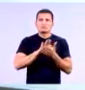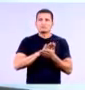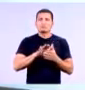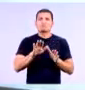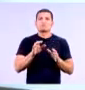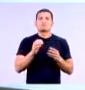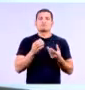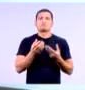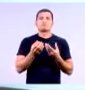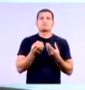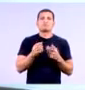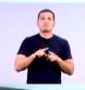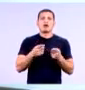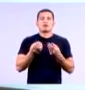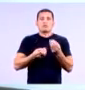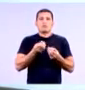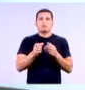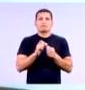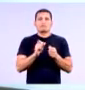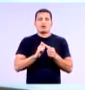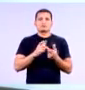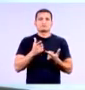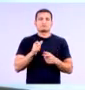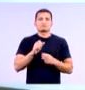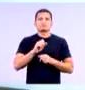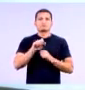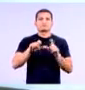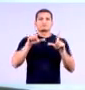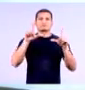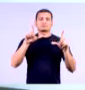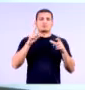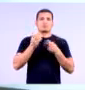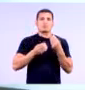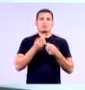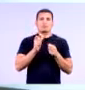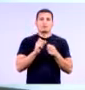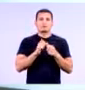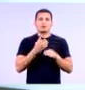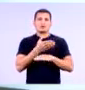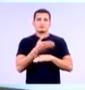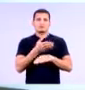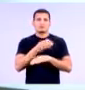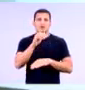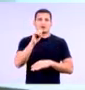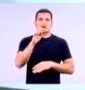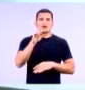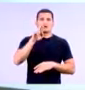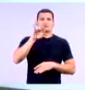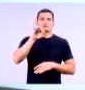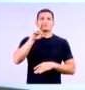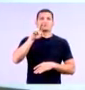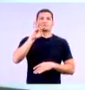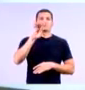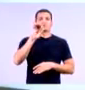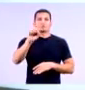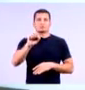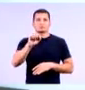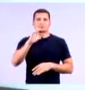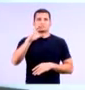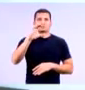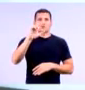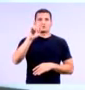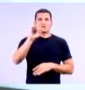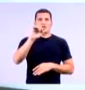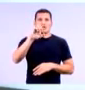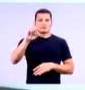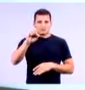que eu faço para executar, gente? Como é que eu faço para acessar os atributos da minha classe, que estão lá em cima, né, que foram definidos